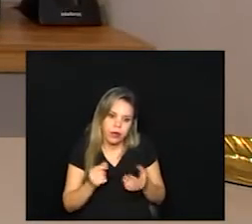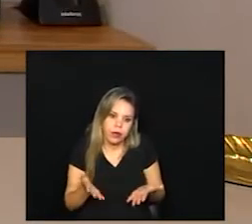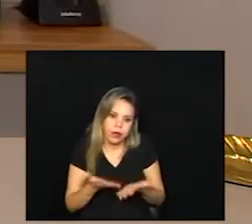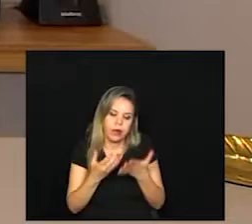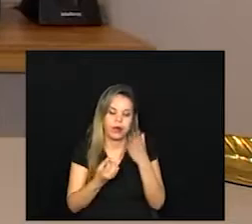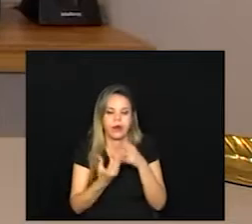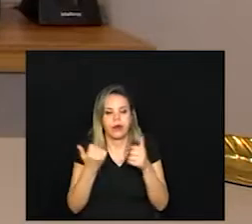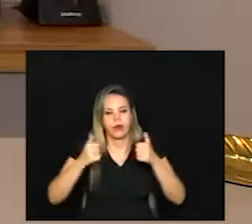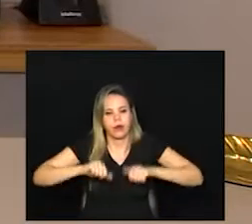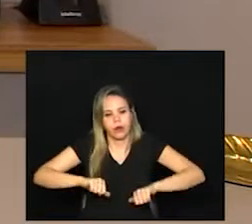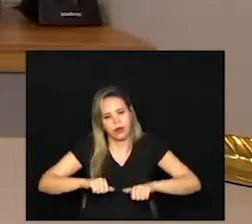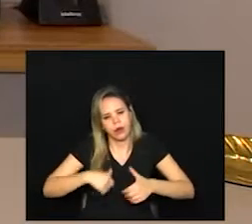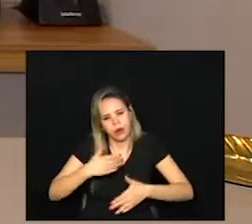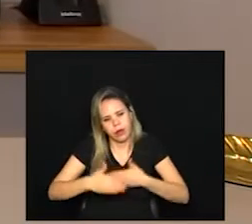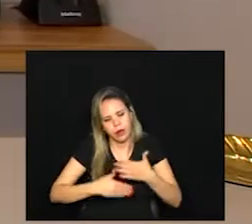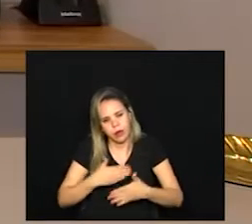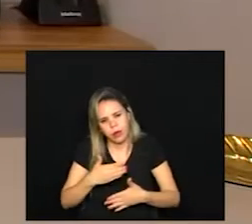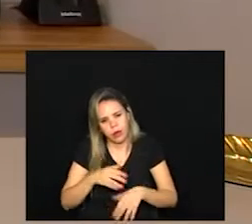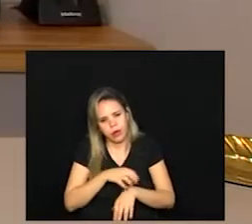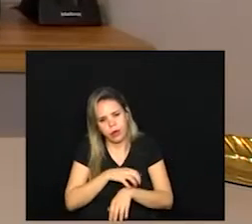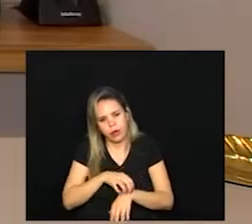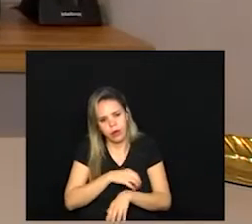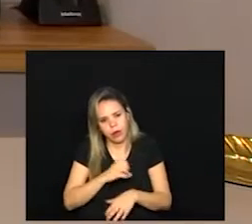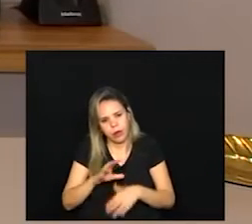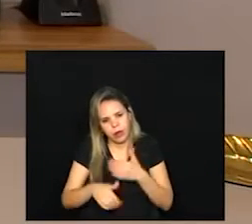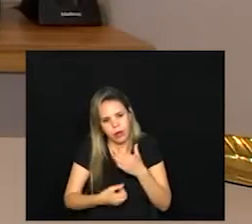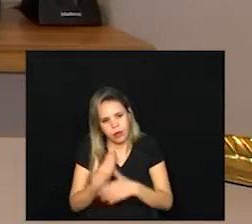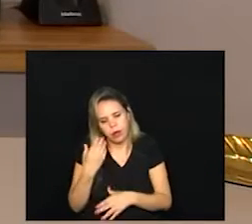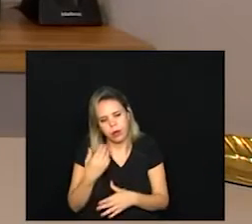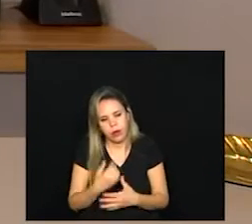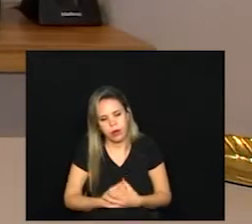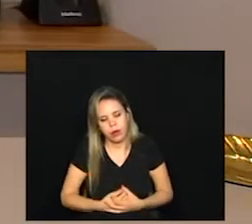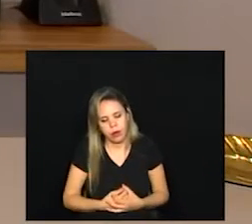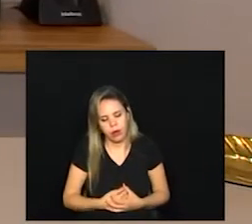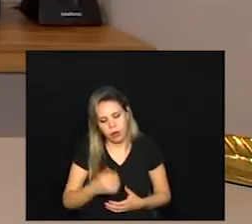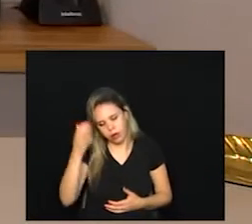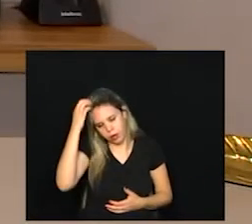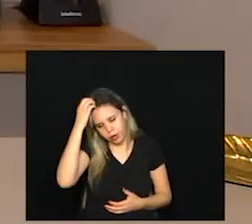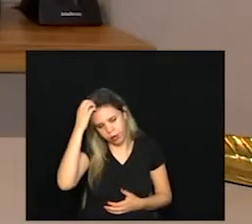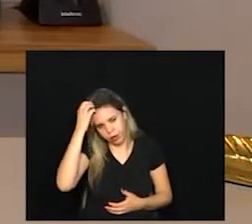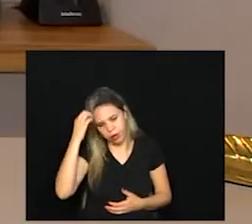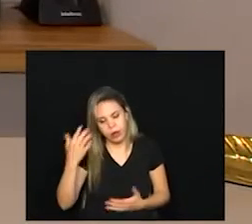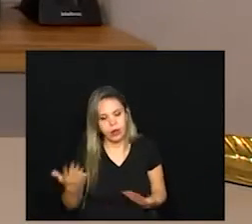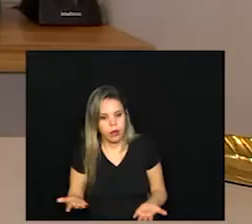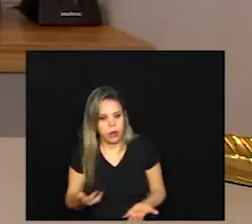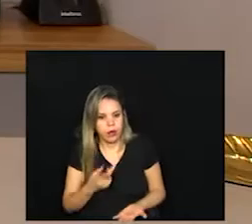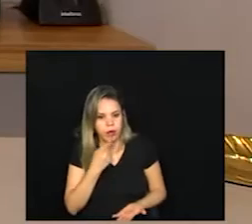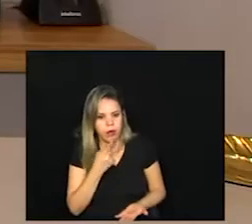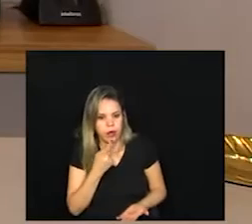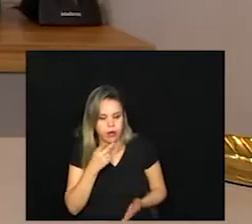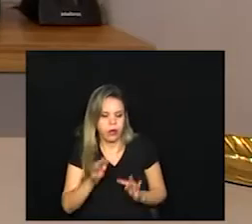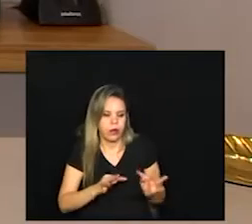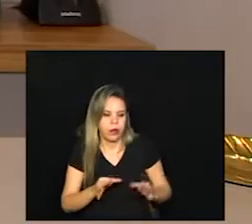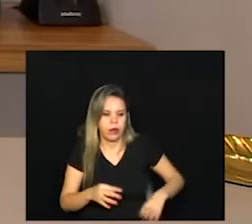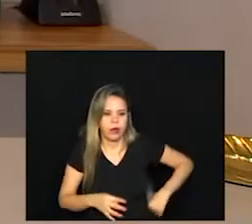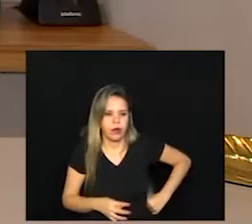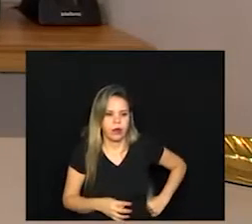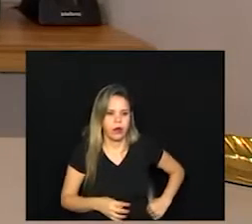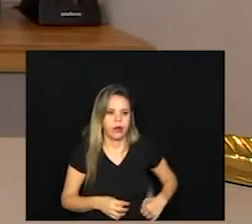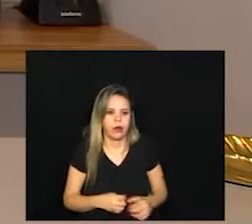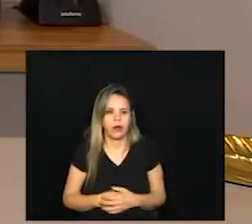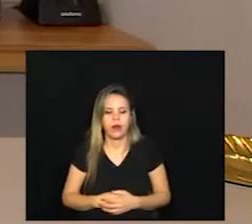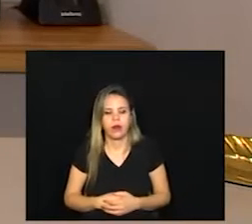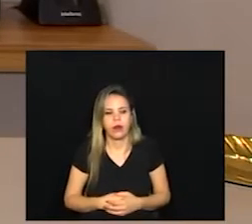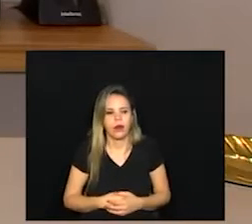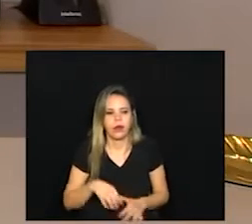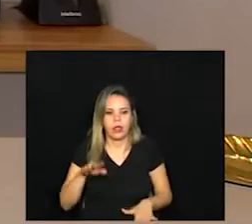então, a piora desse processo descamativo que vem acompanhado na psoríase. Quando a gente fala em tratamento de psoríase, o tratamento